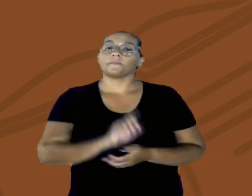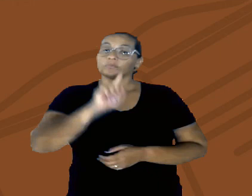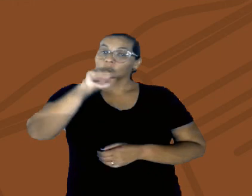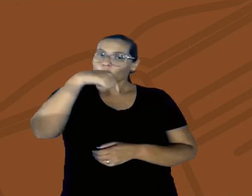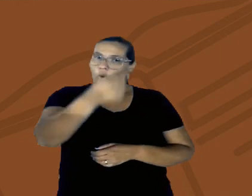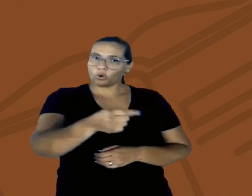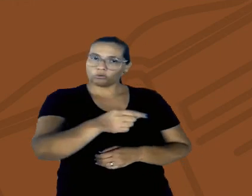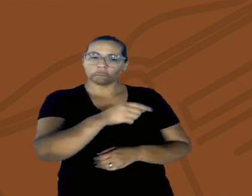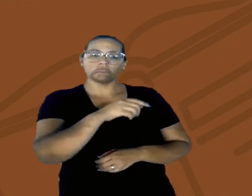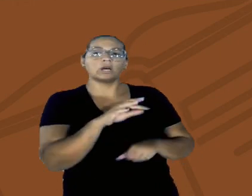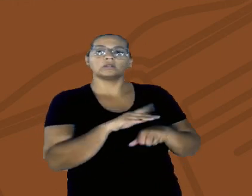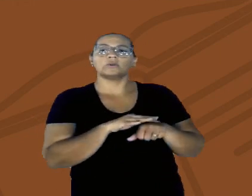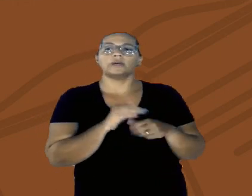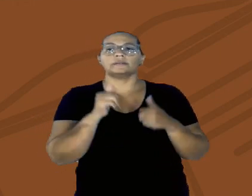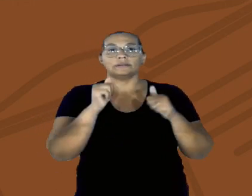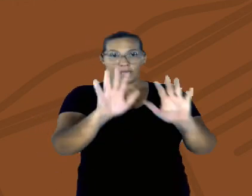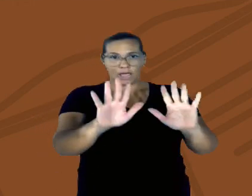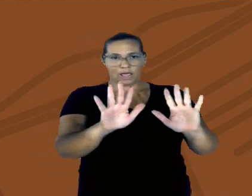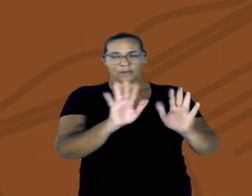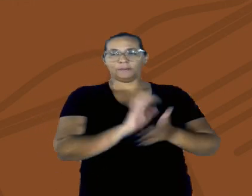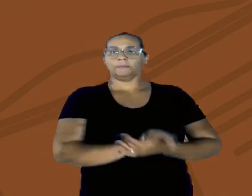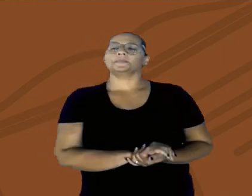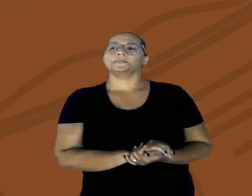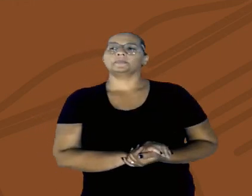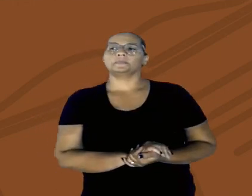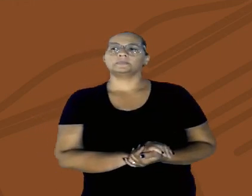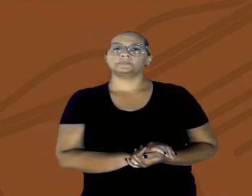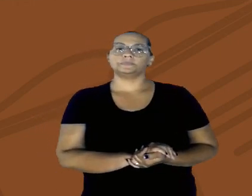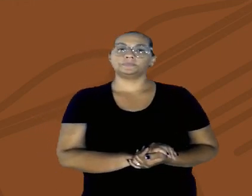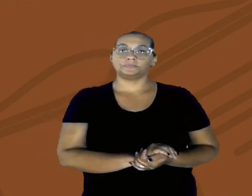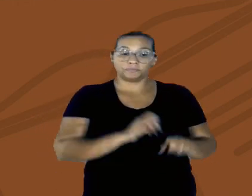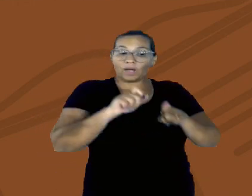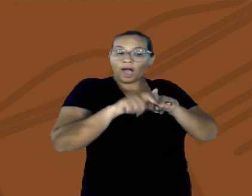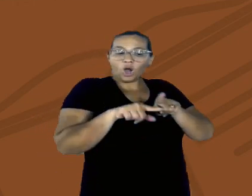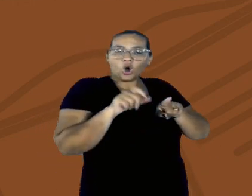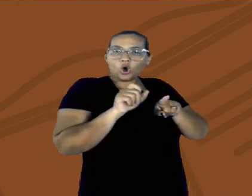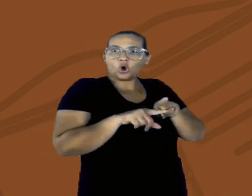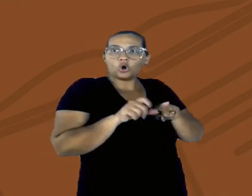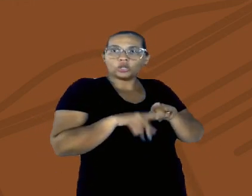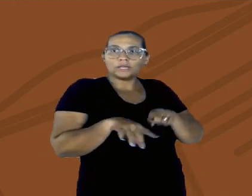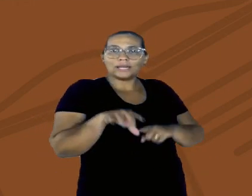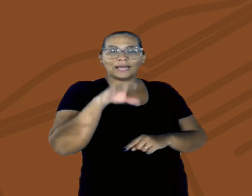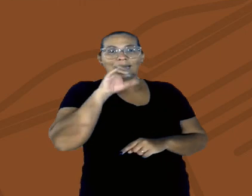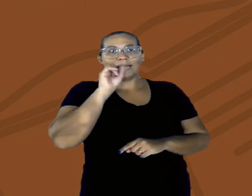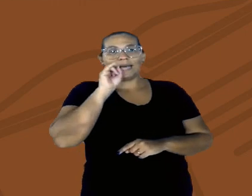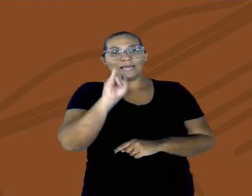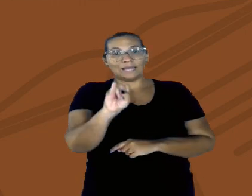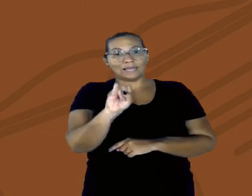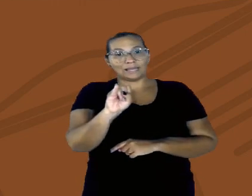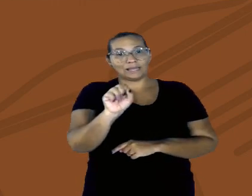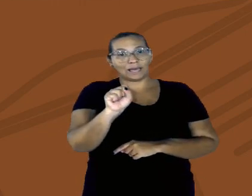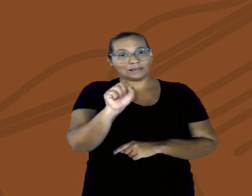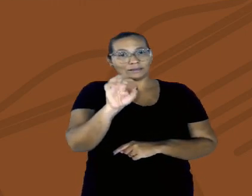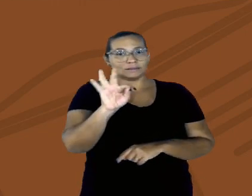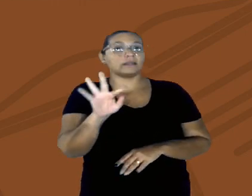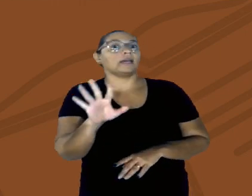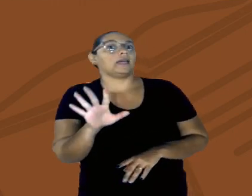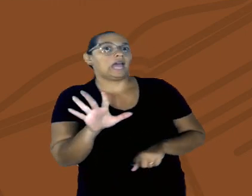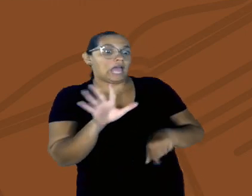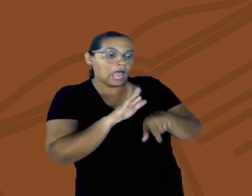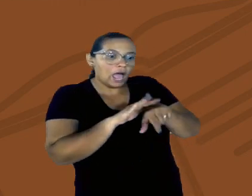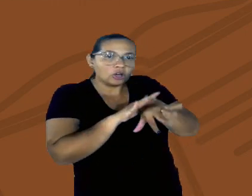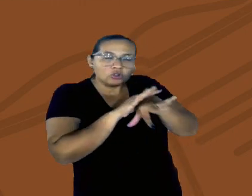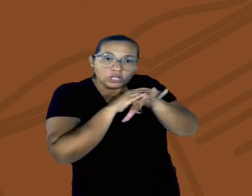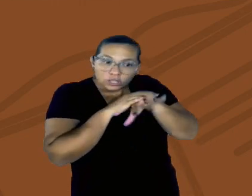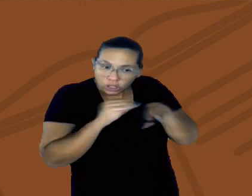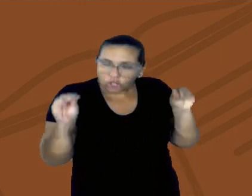falo para vocês, só destacando, a gonorreia é uma IST curável. Feito o tratamento